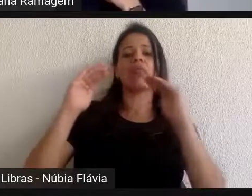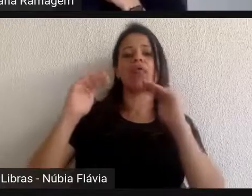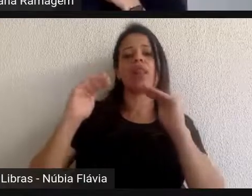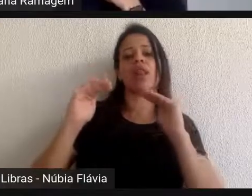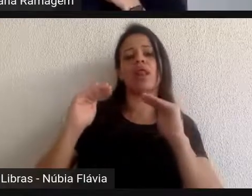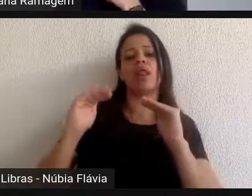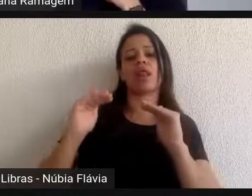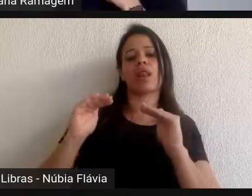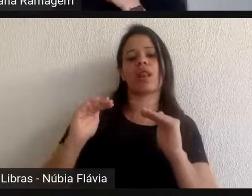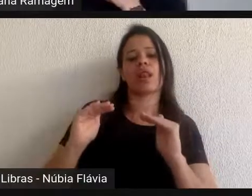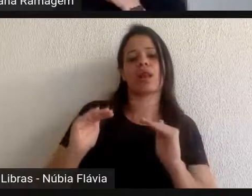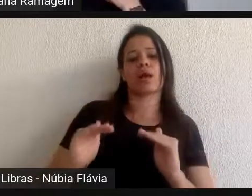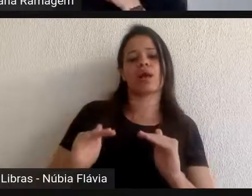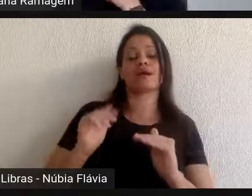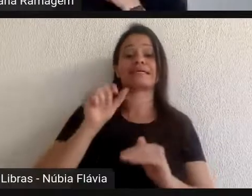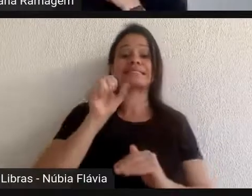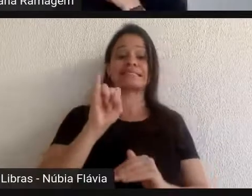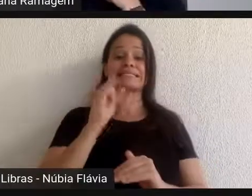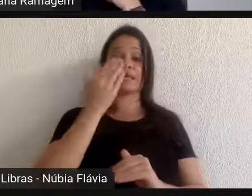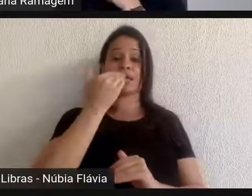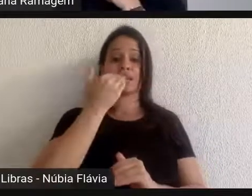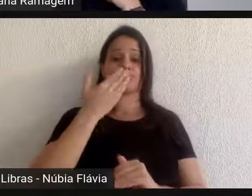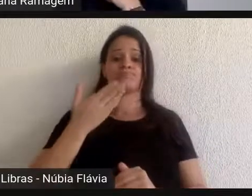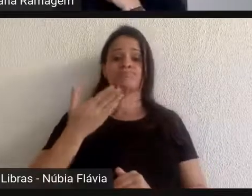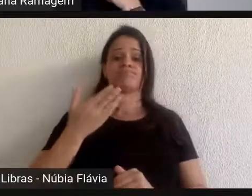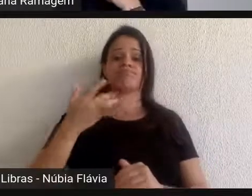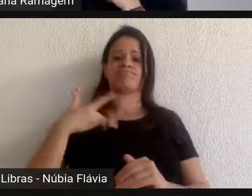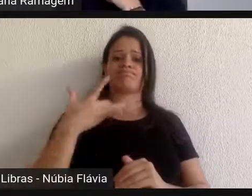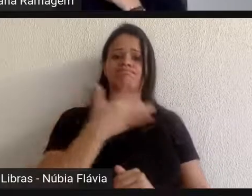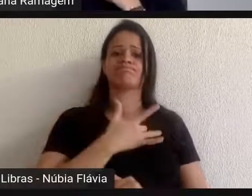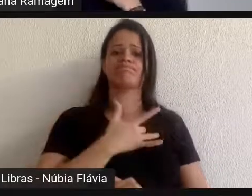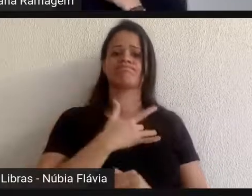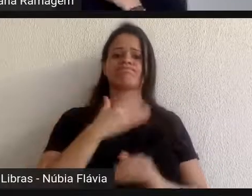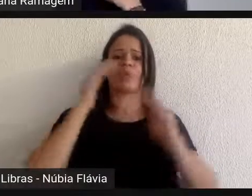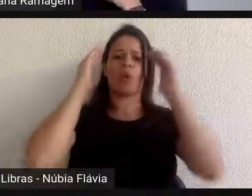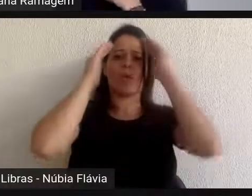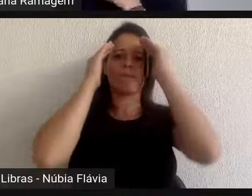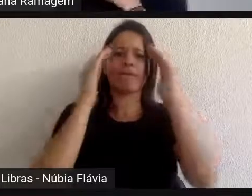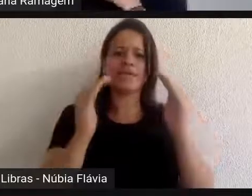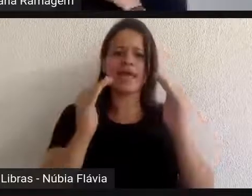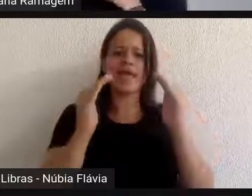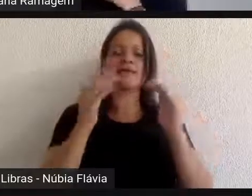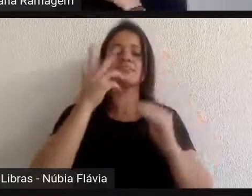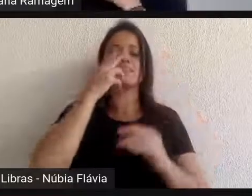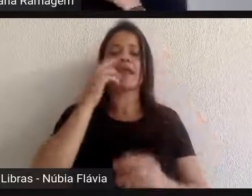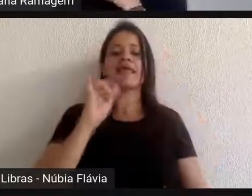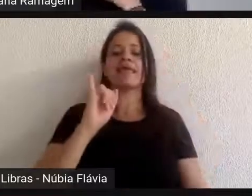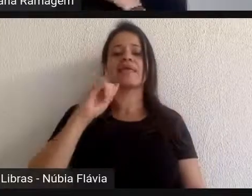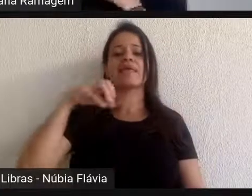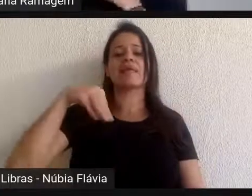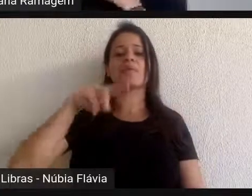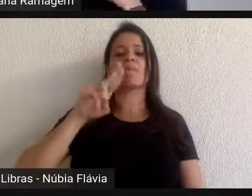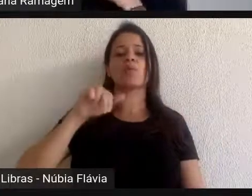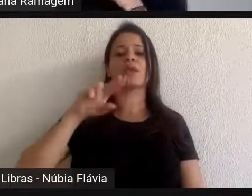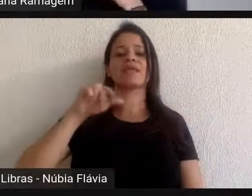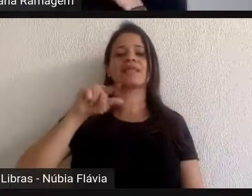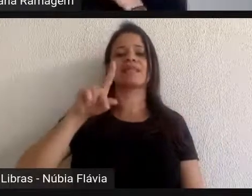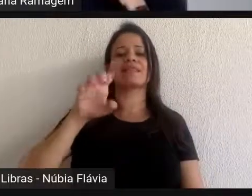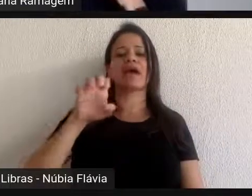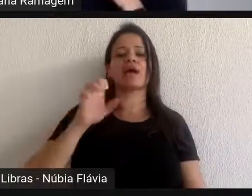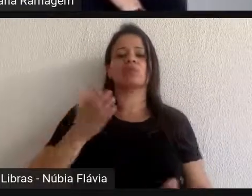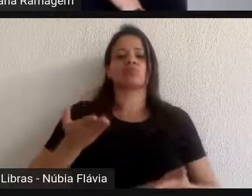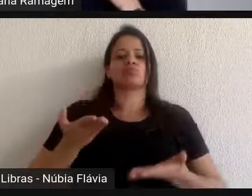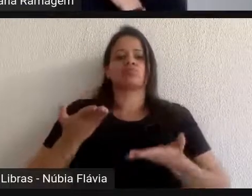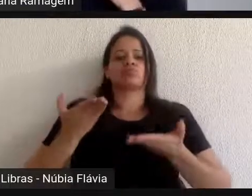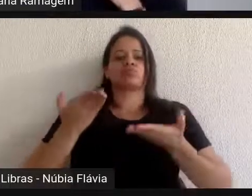não é que ela só leva a inflamação, porque a obesidade por si só já aumenta a inflamação, mas potencializa a inflamação da obesidade e